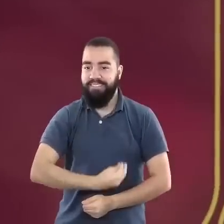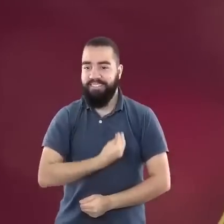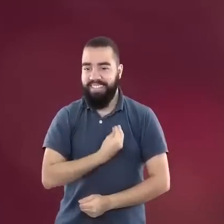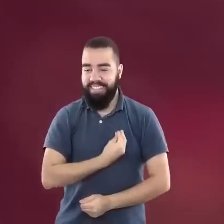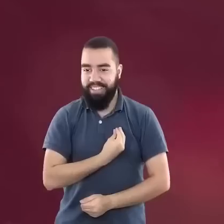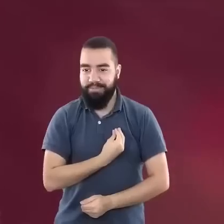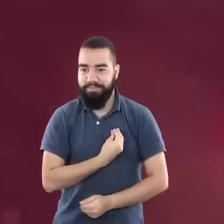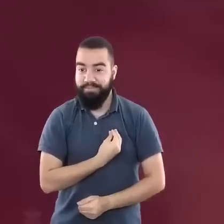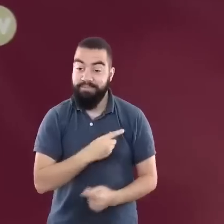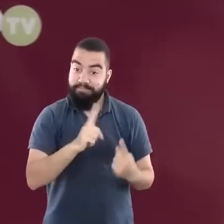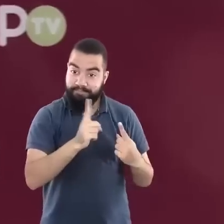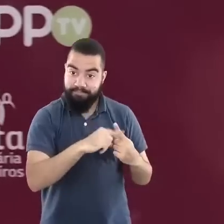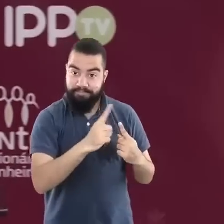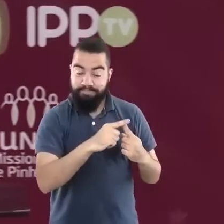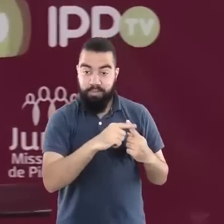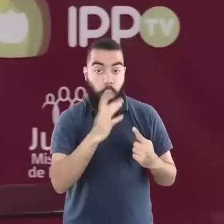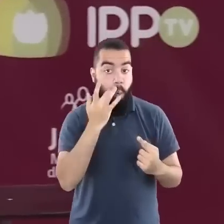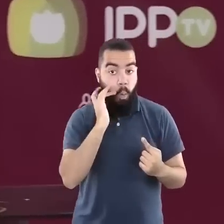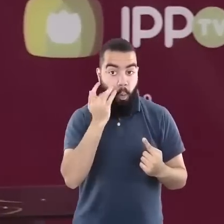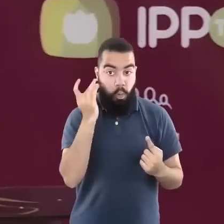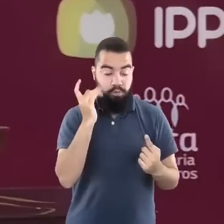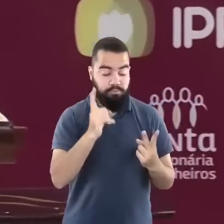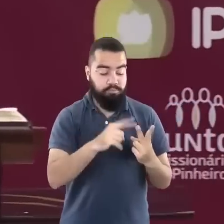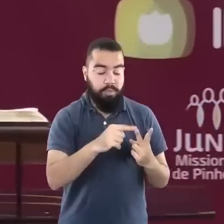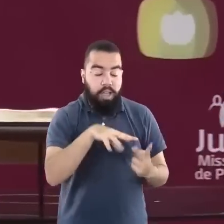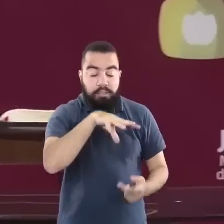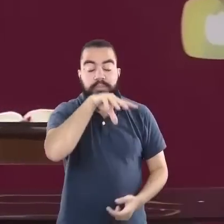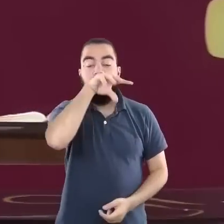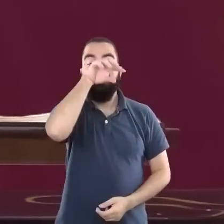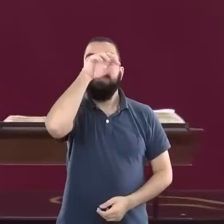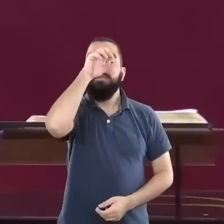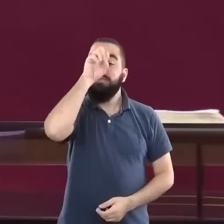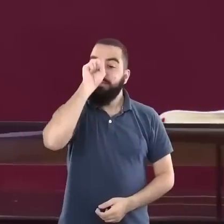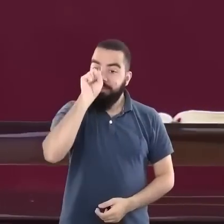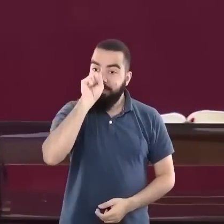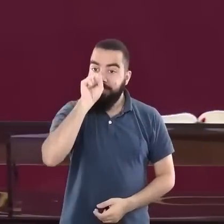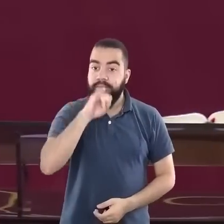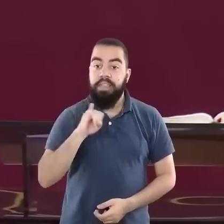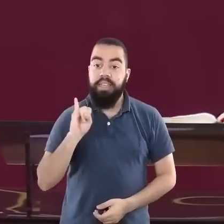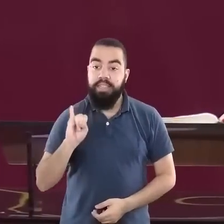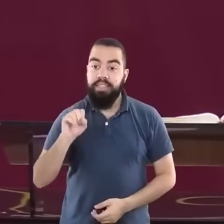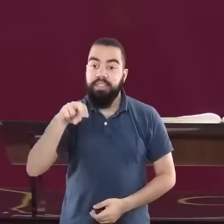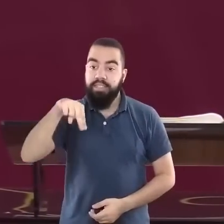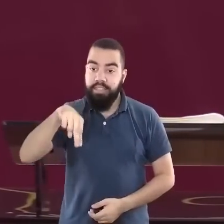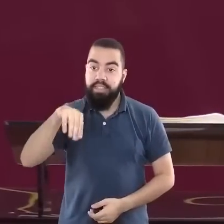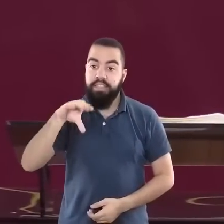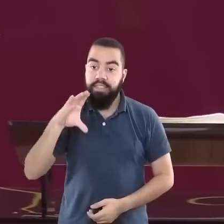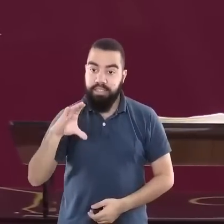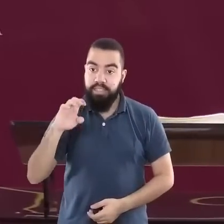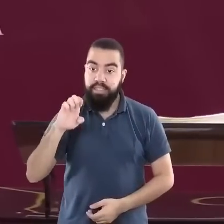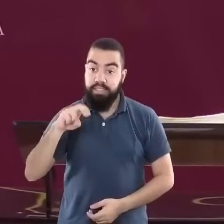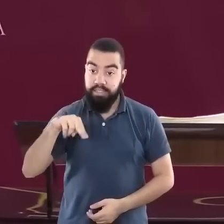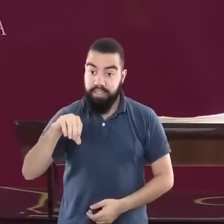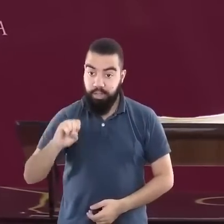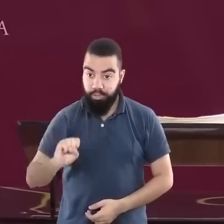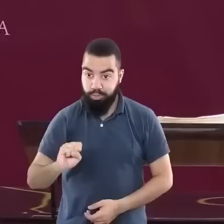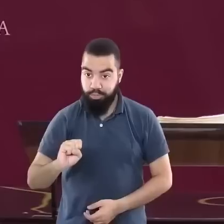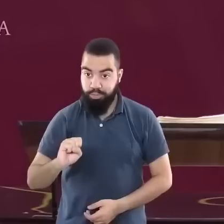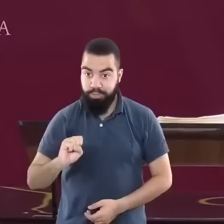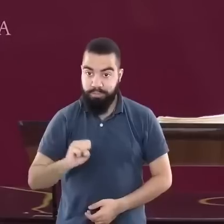para aquele menino incenso era um produto aromático que era colocado